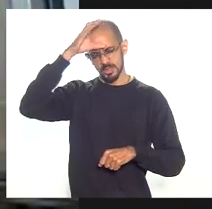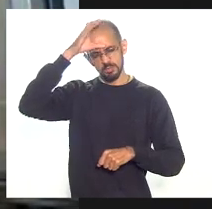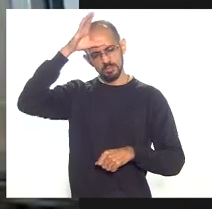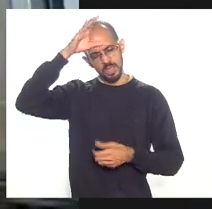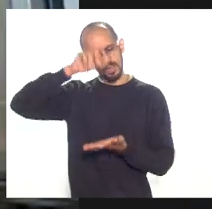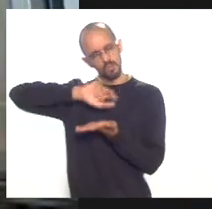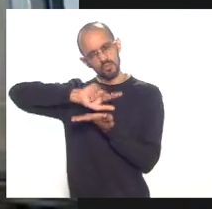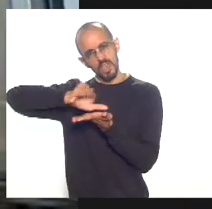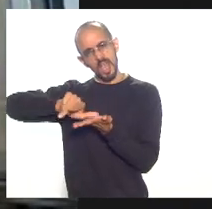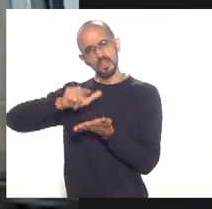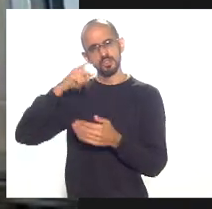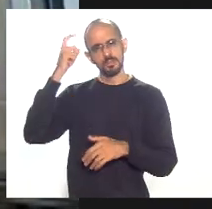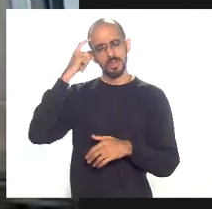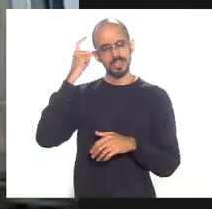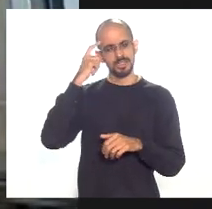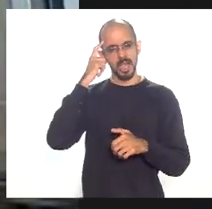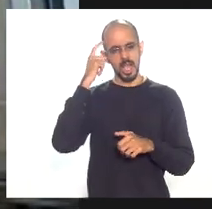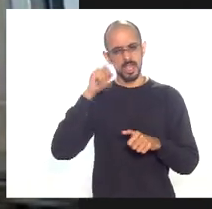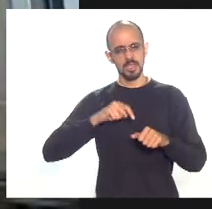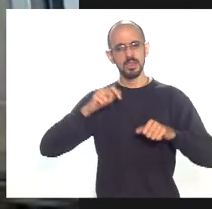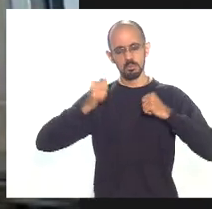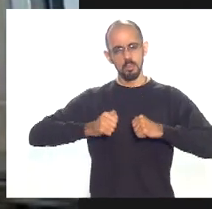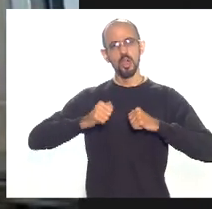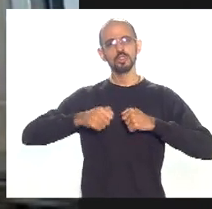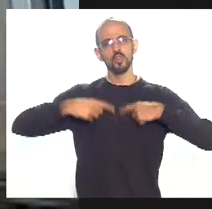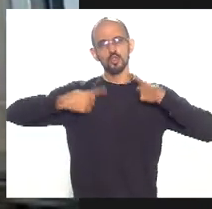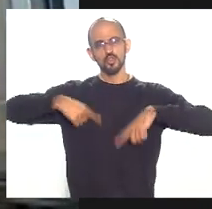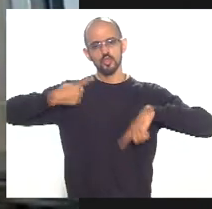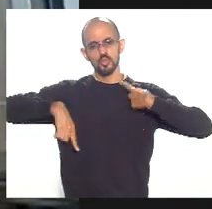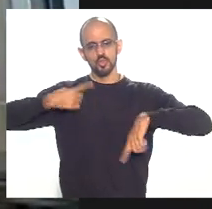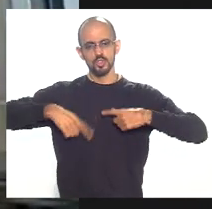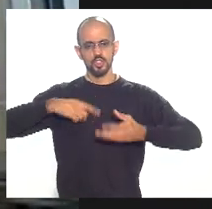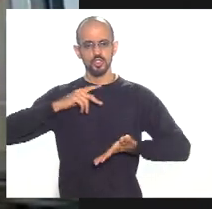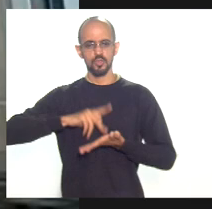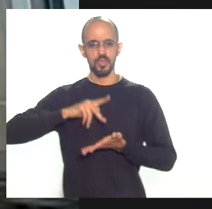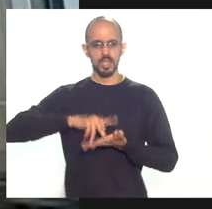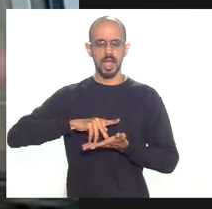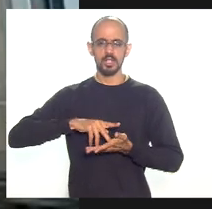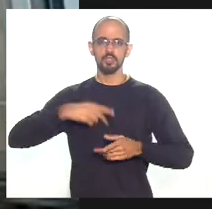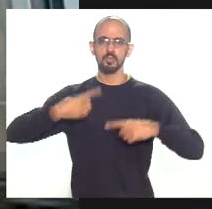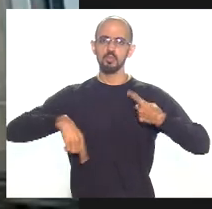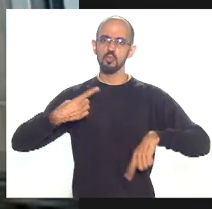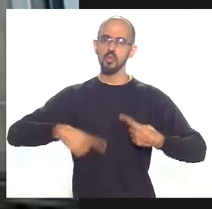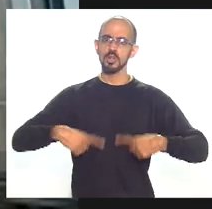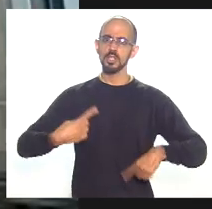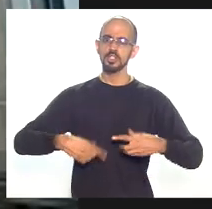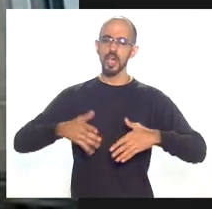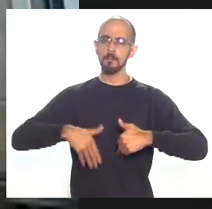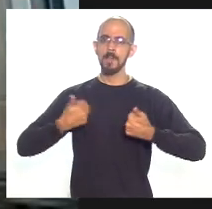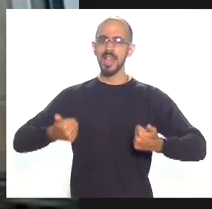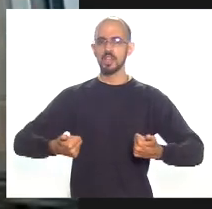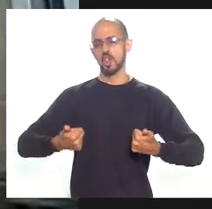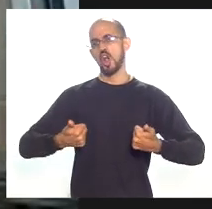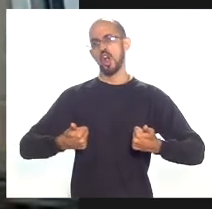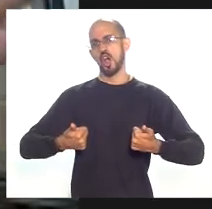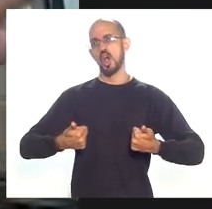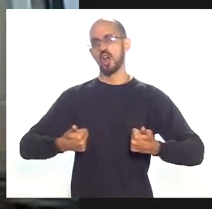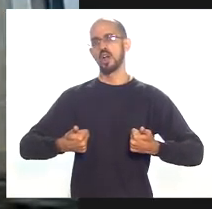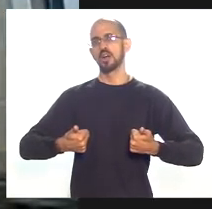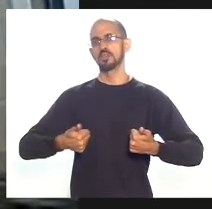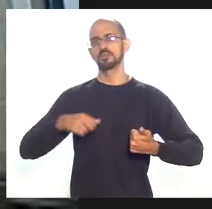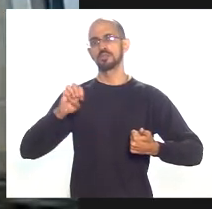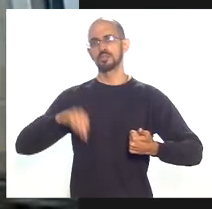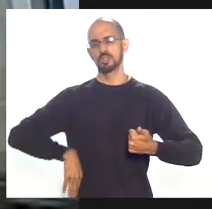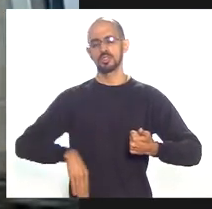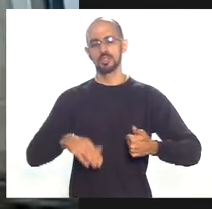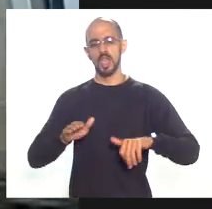e que as pessoas da comunidade escolar possam discutir realmente política a política melhor para o alunato